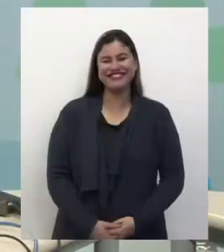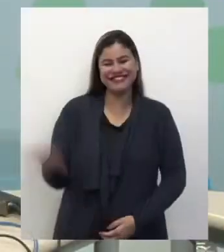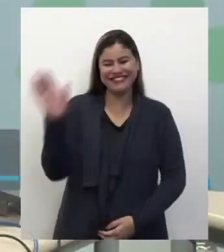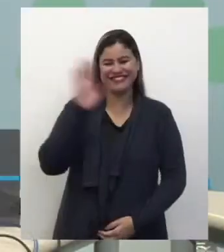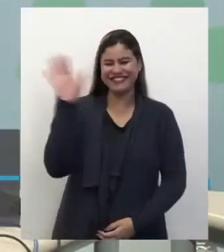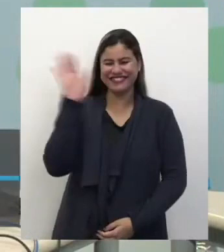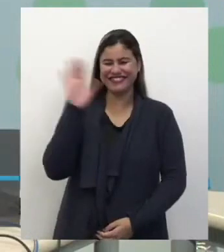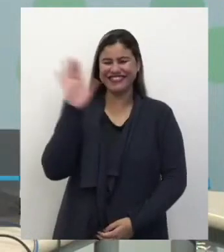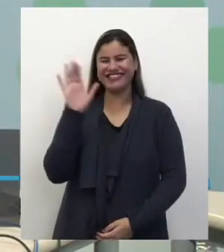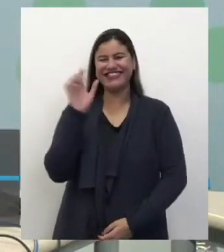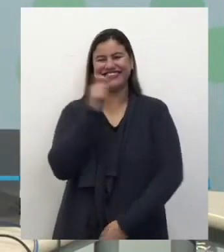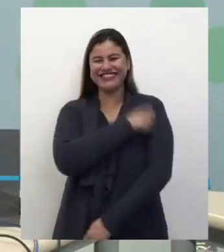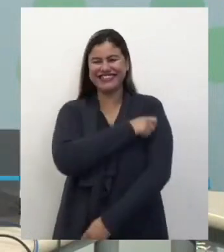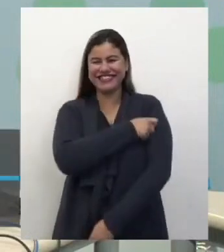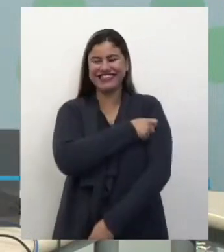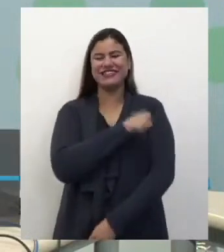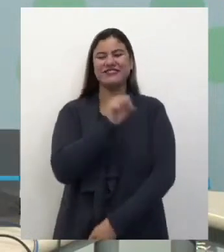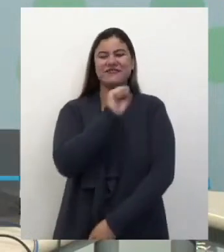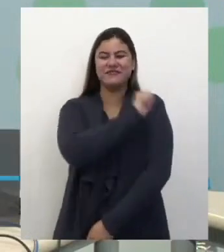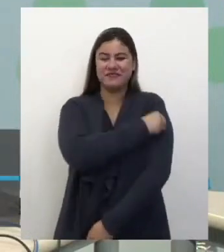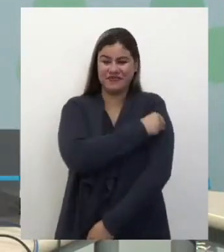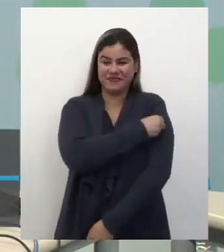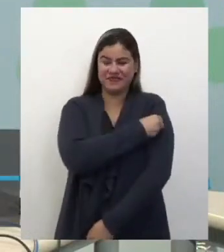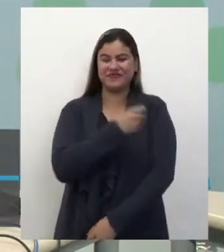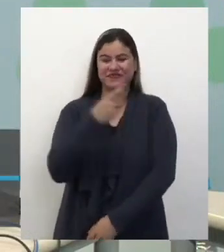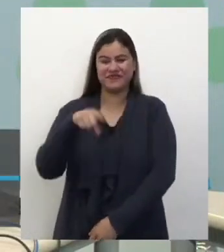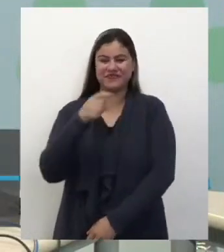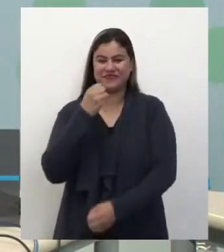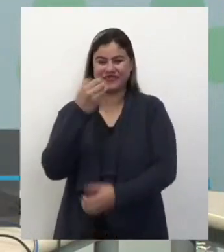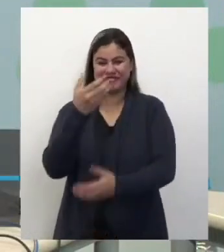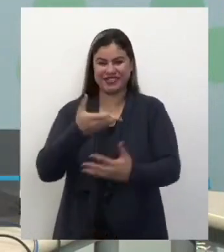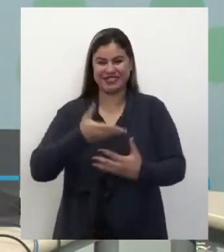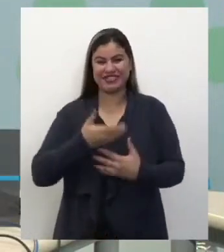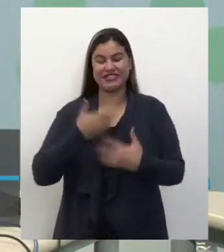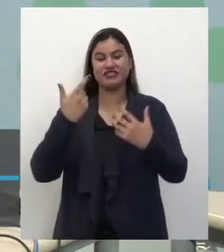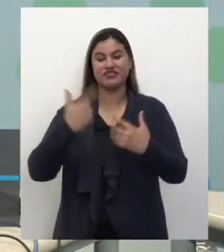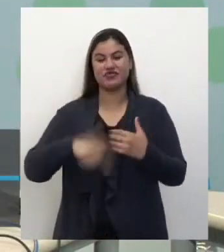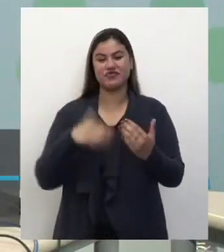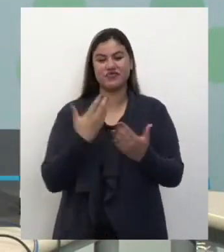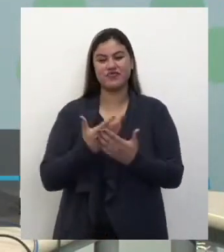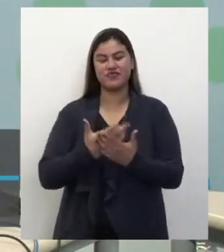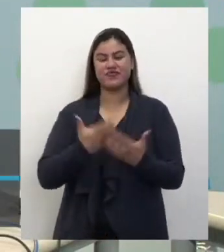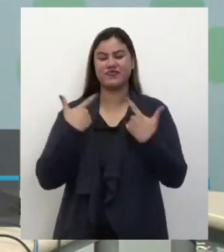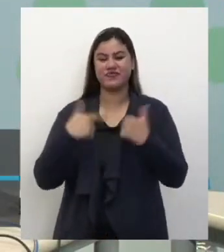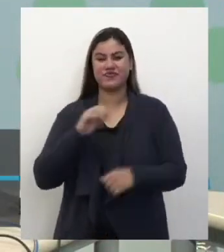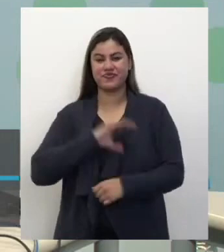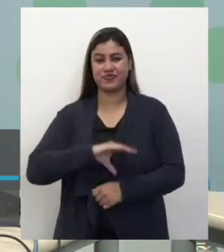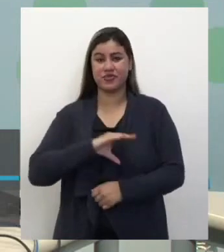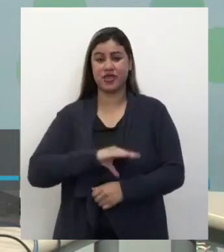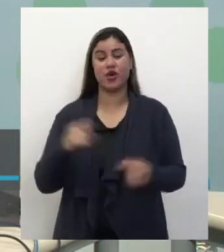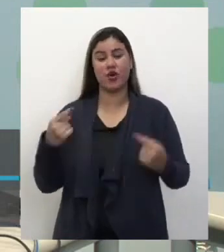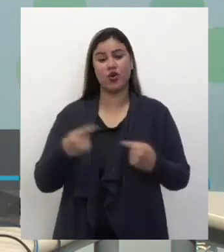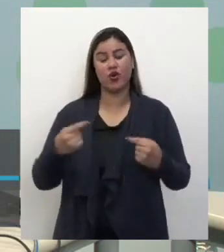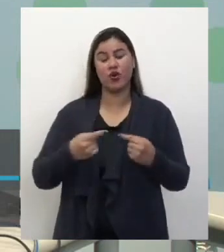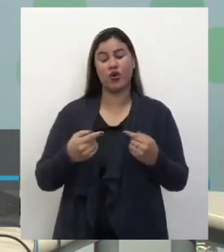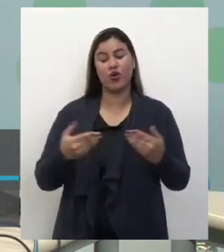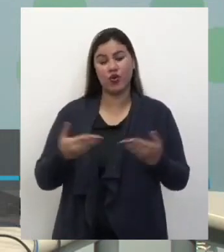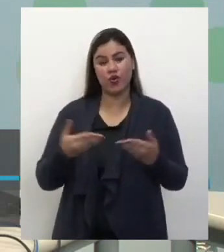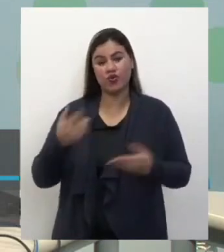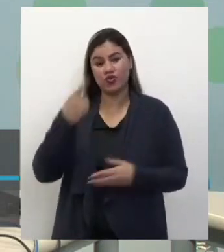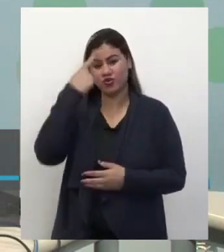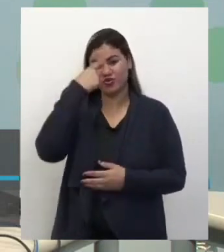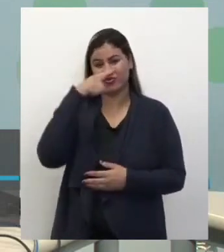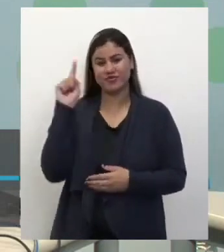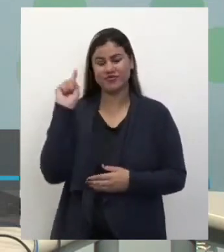Olá, alunos do 8º ano, sejam muito bem-vindos a mais uma aula de língua portuguesa. E essa é a última aula do ano, né? Espero que seja